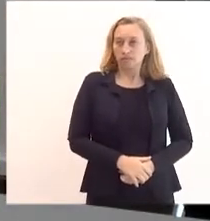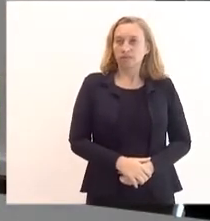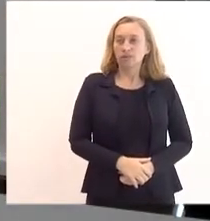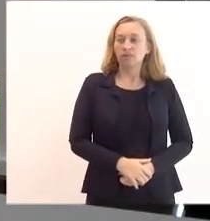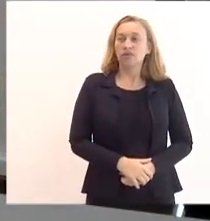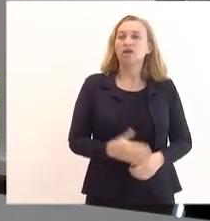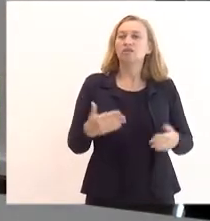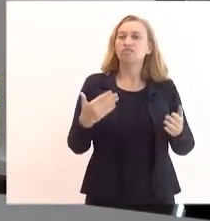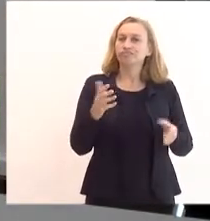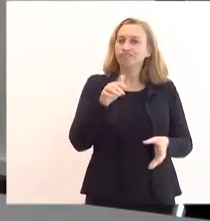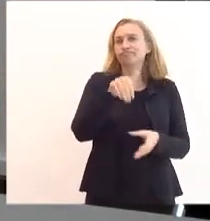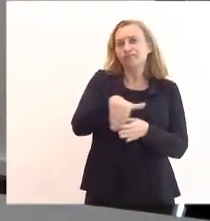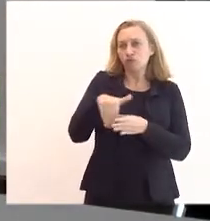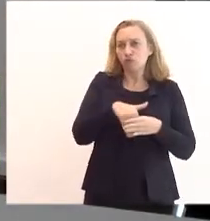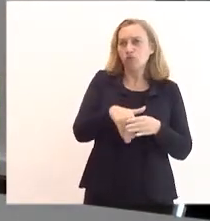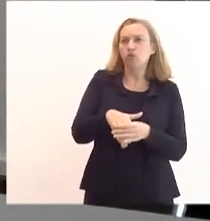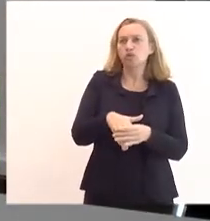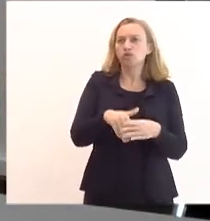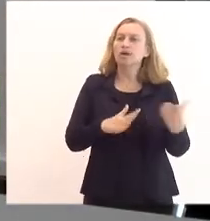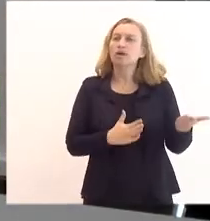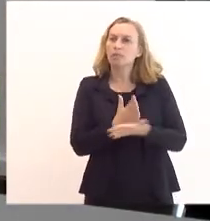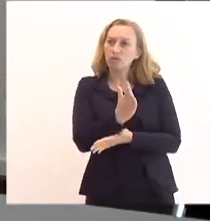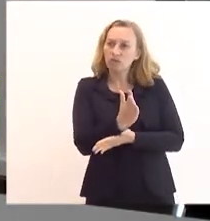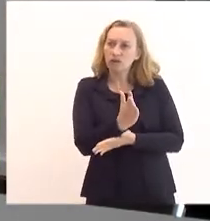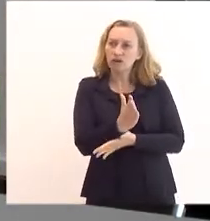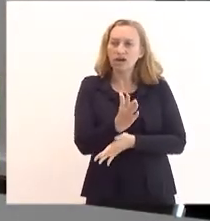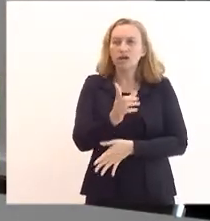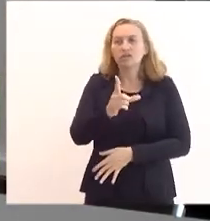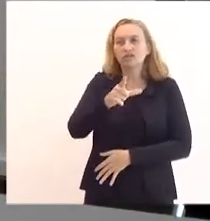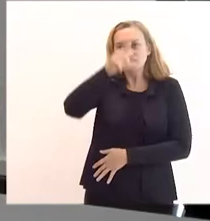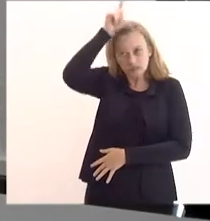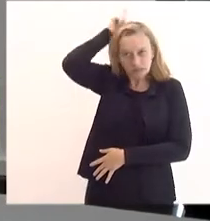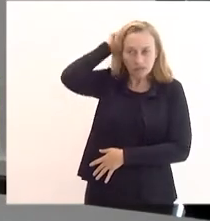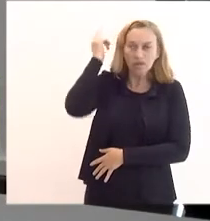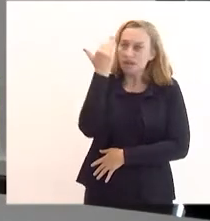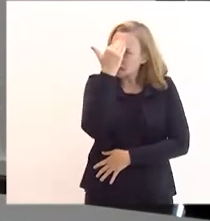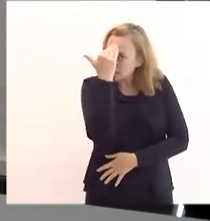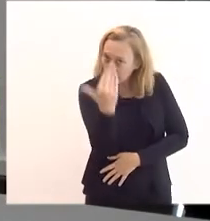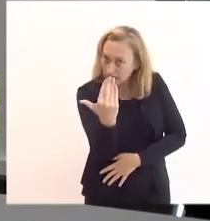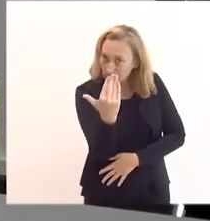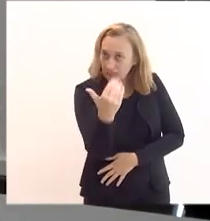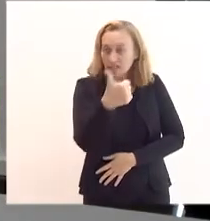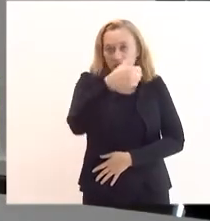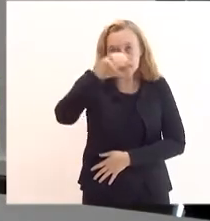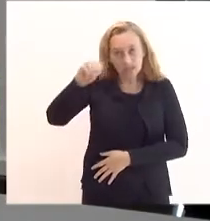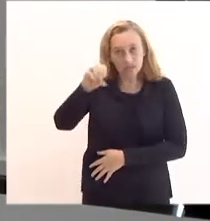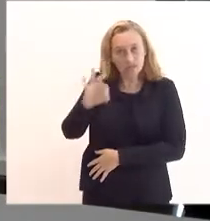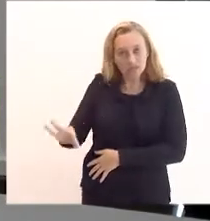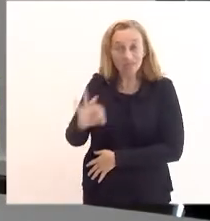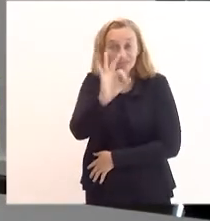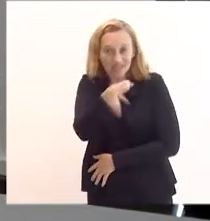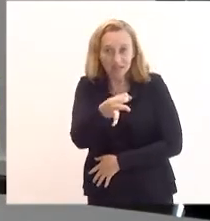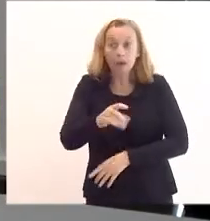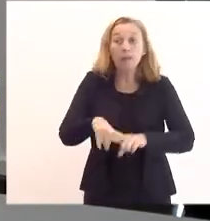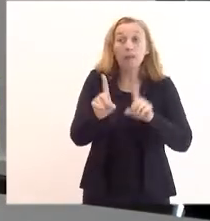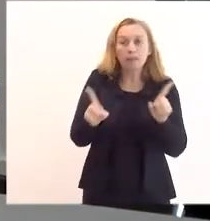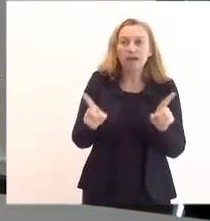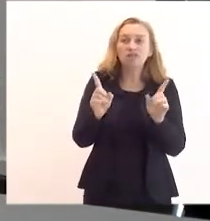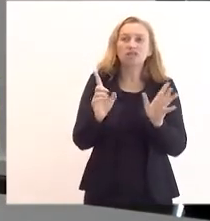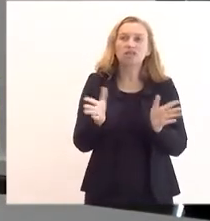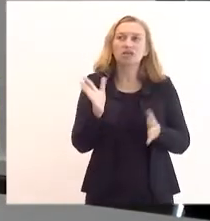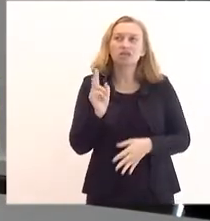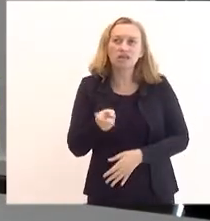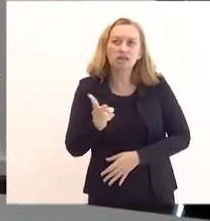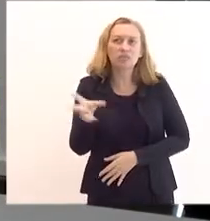até voto para aprovar o parecer do Luiz Paulo, que eu quero dizer que agradeço e está 100% certo. Mas eu ouço